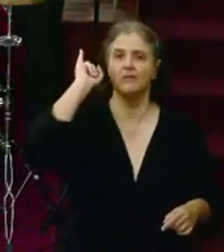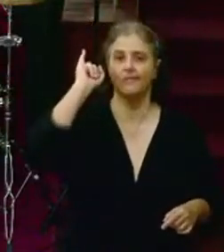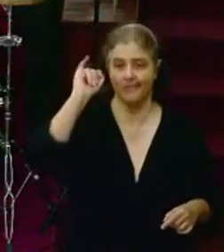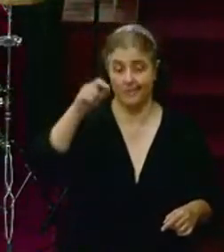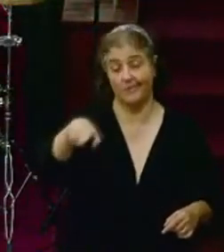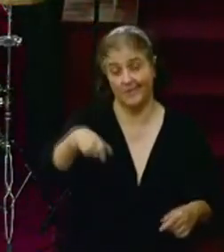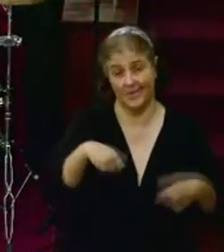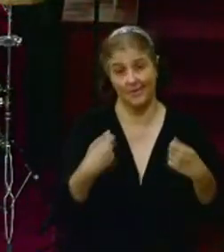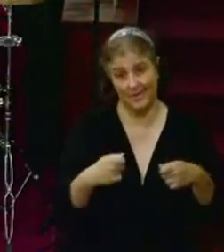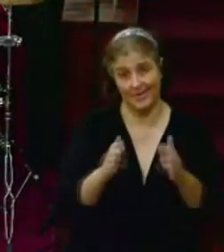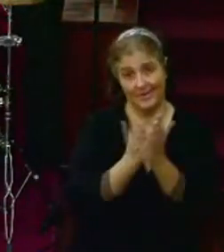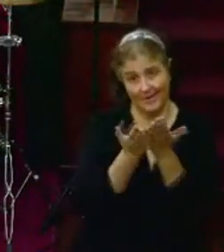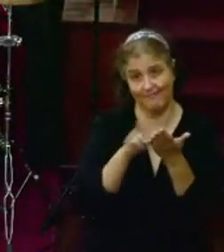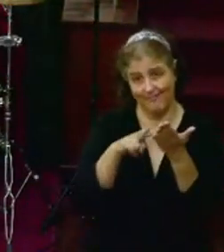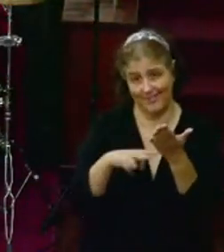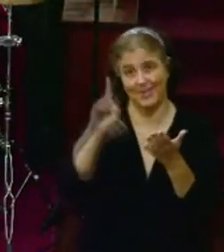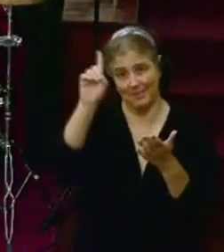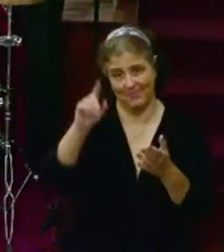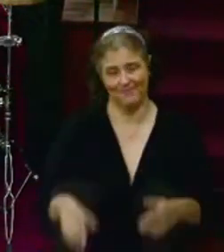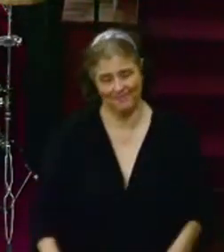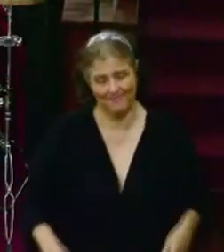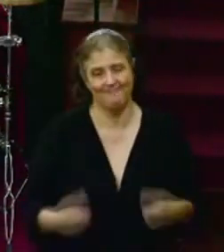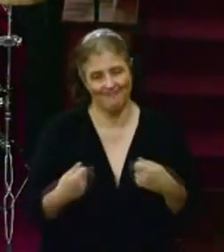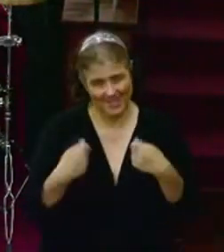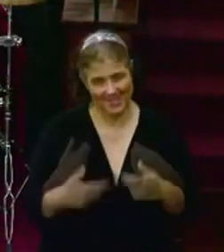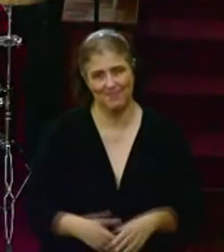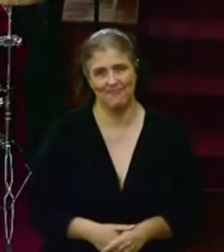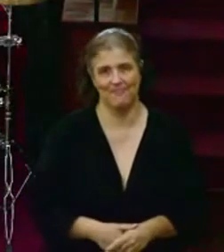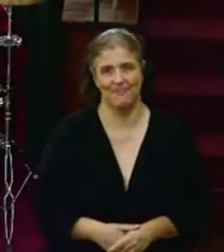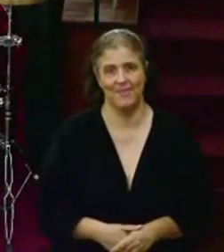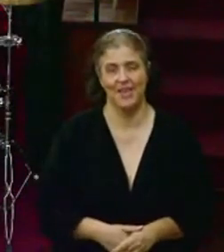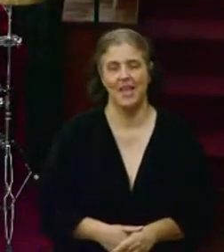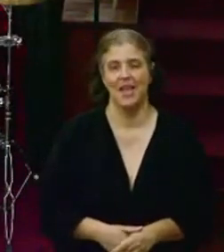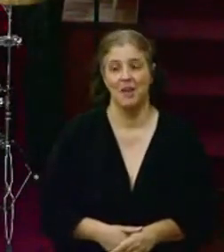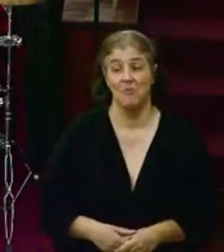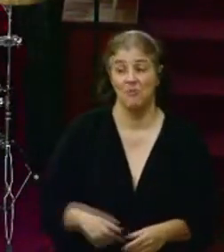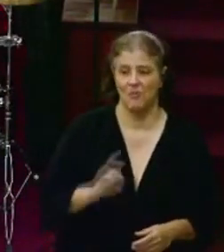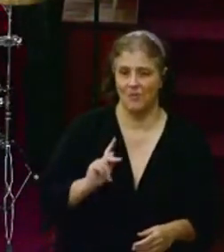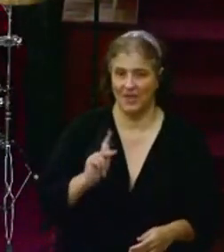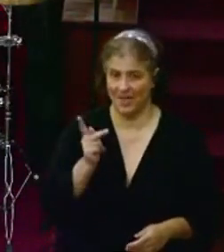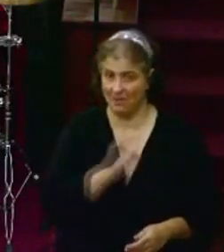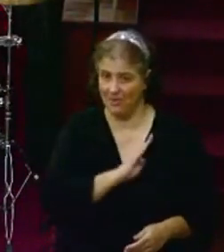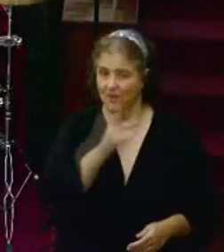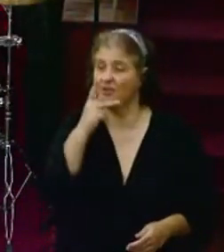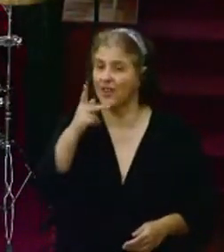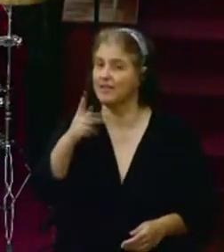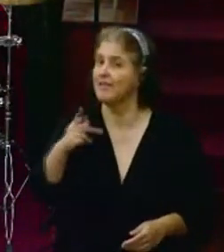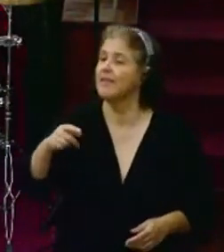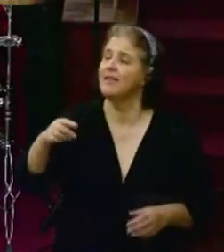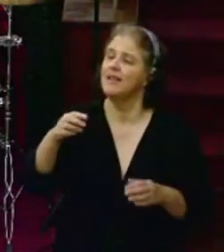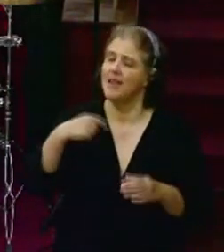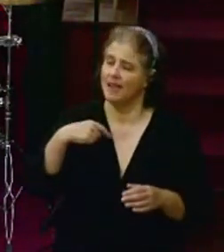Bíblia, porque lá em Romanos está escrito assim: terei misericórdia de quem eu quiser ter misericórdia.